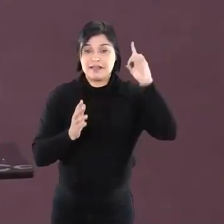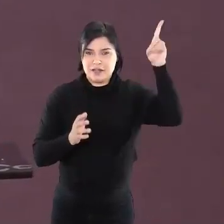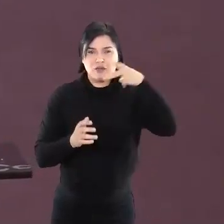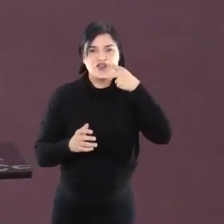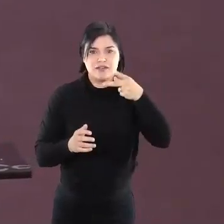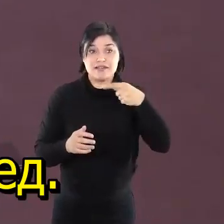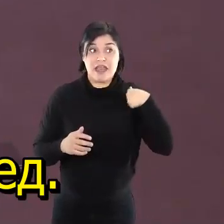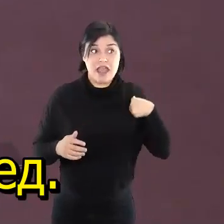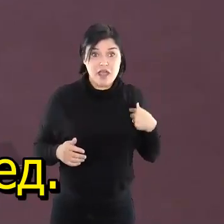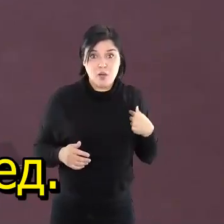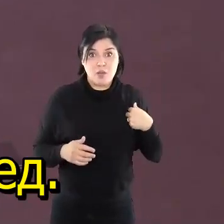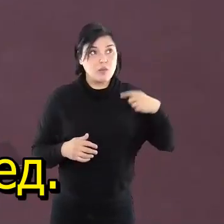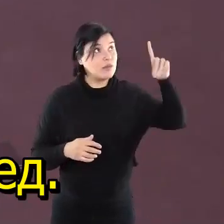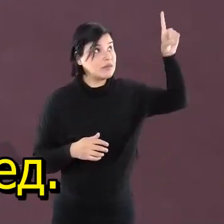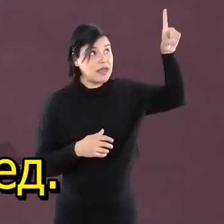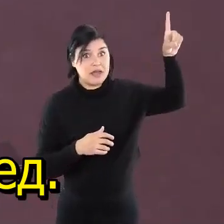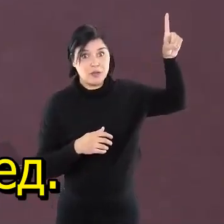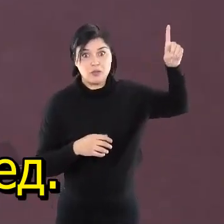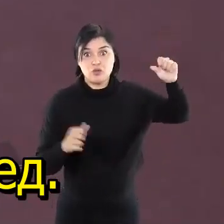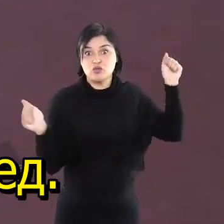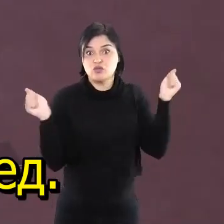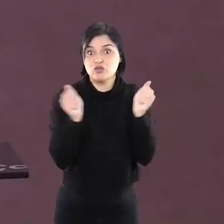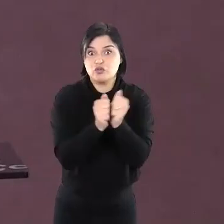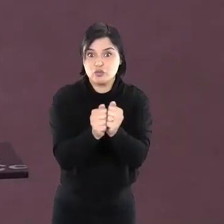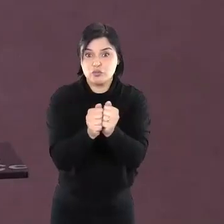Amém? Então, vamos para frente.